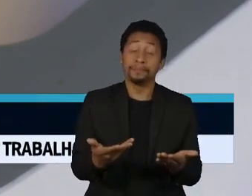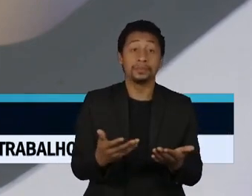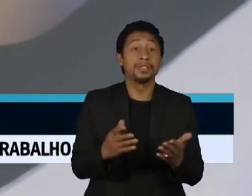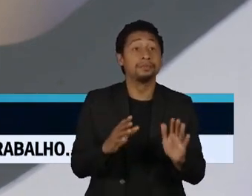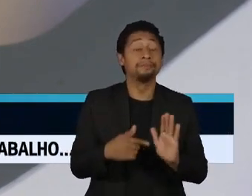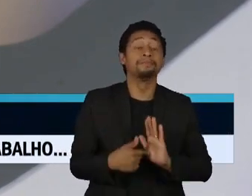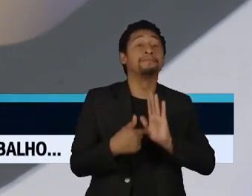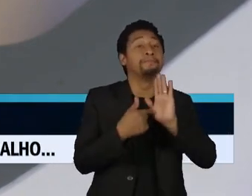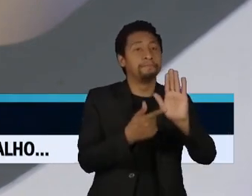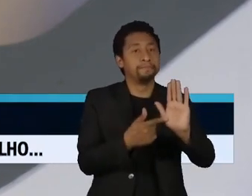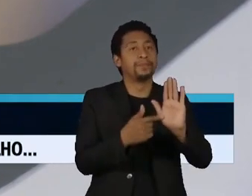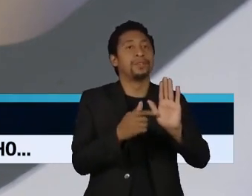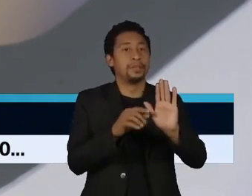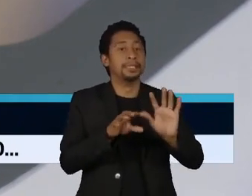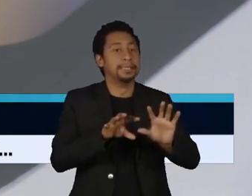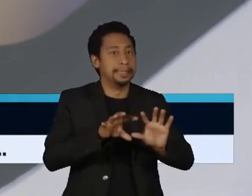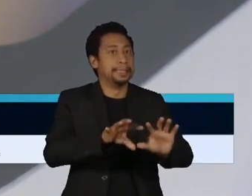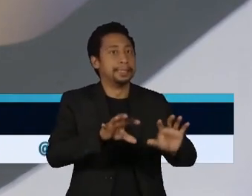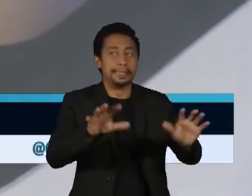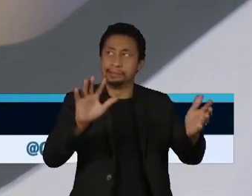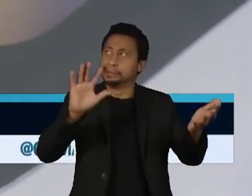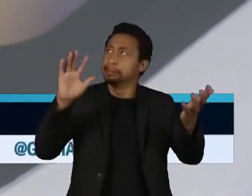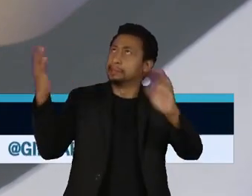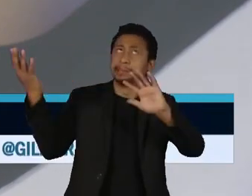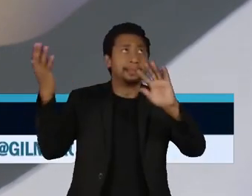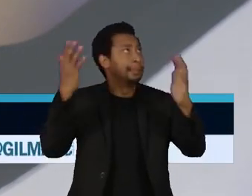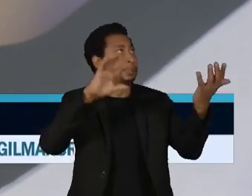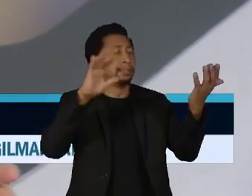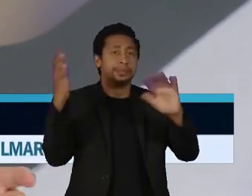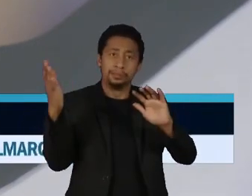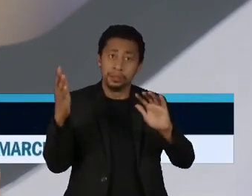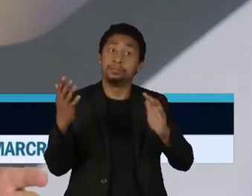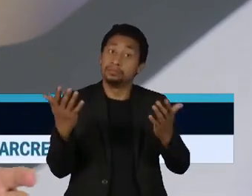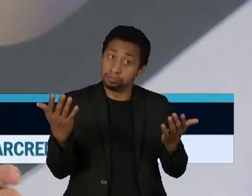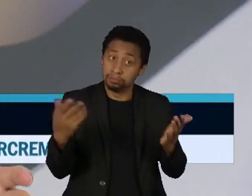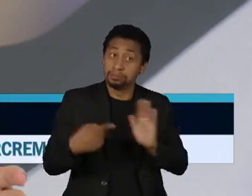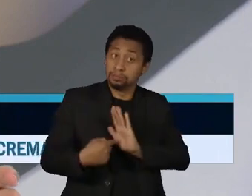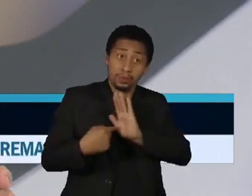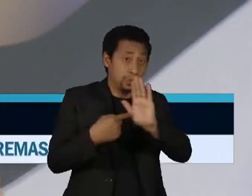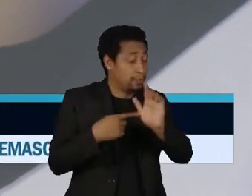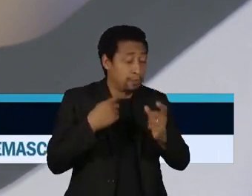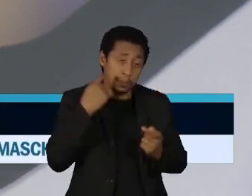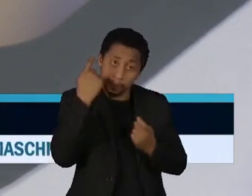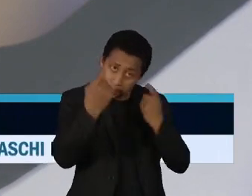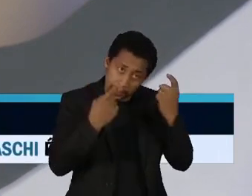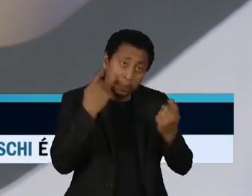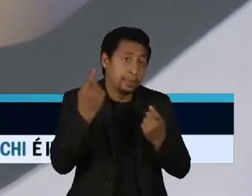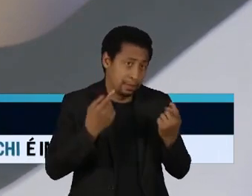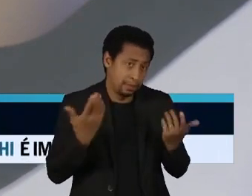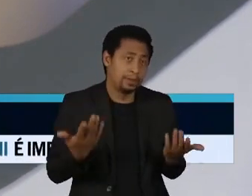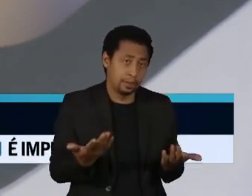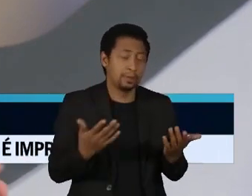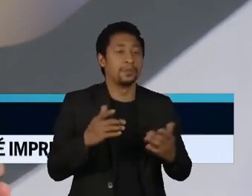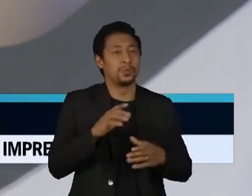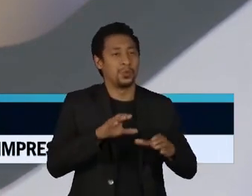evidentemente o impacto climático ele entrou no roda as preocupações inclusive